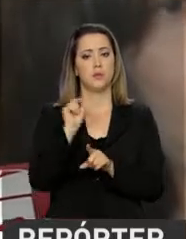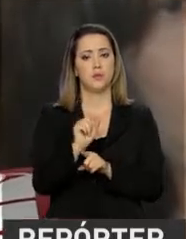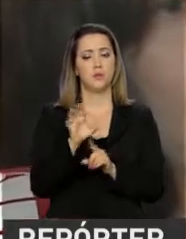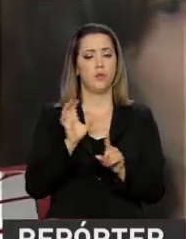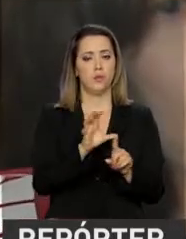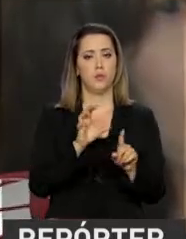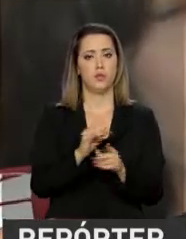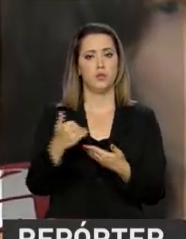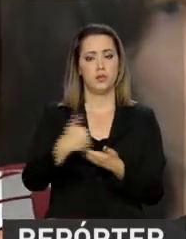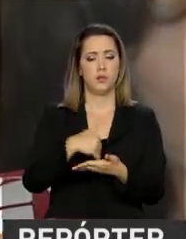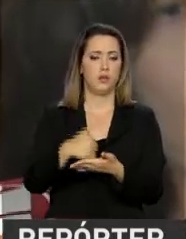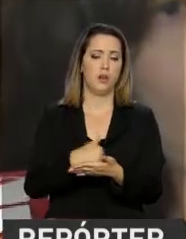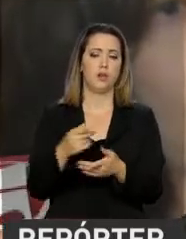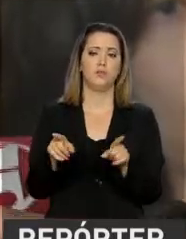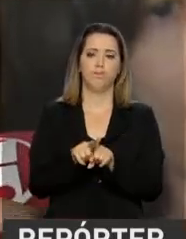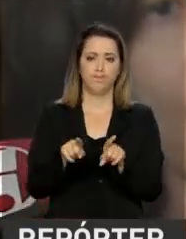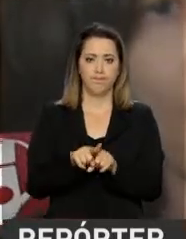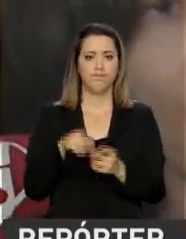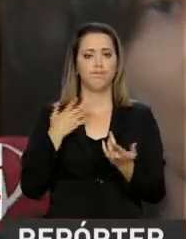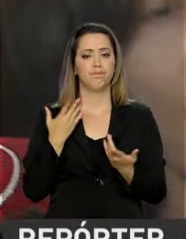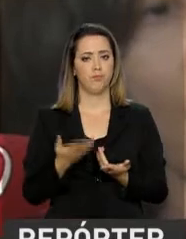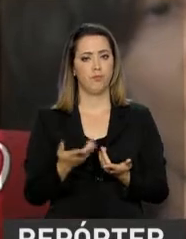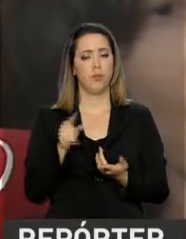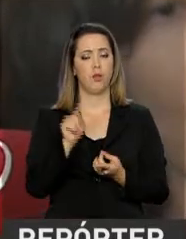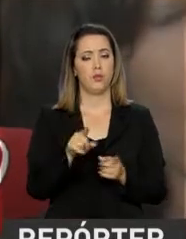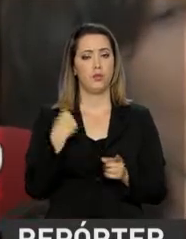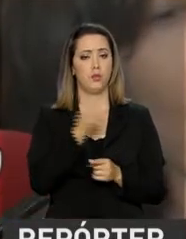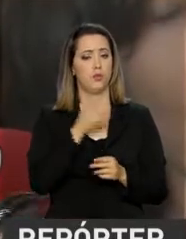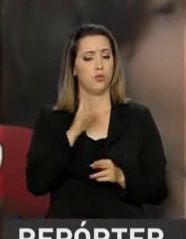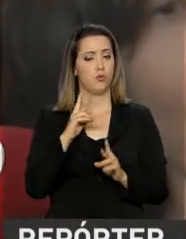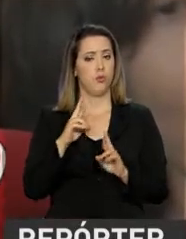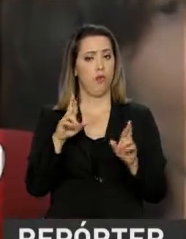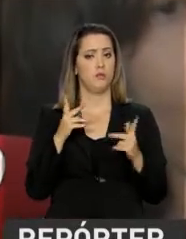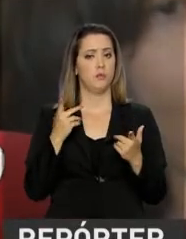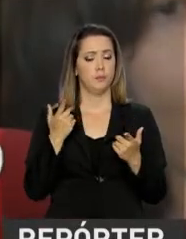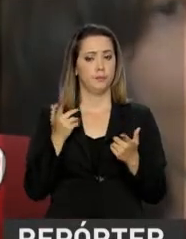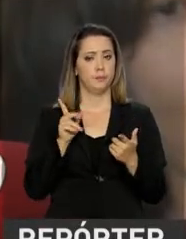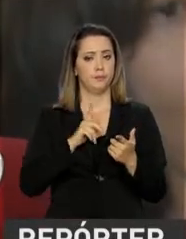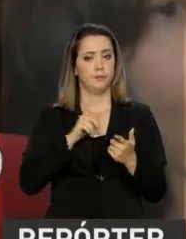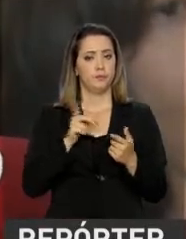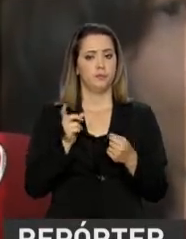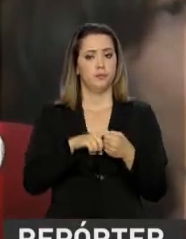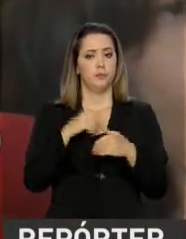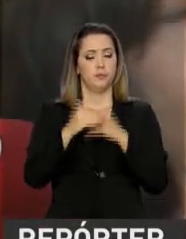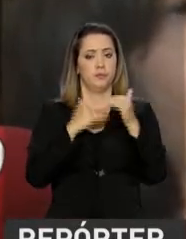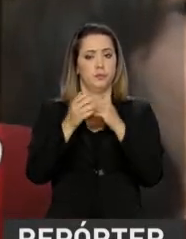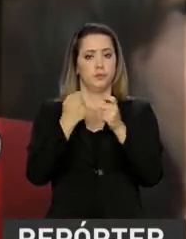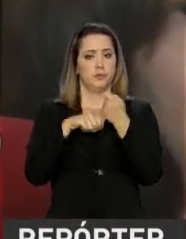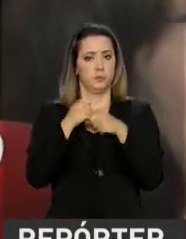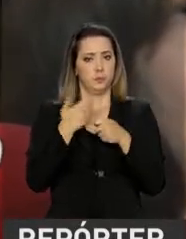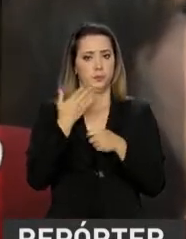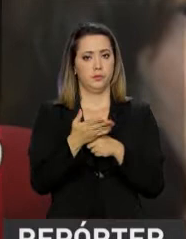impactaram a receita também do resto e que agora esperamos que haja uma relação além do mais